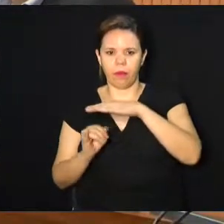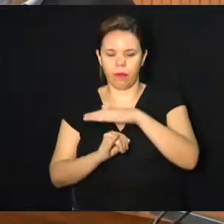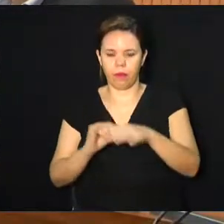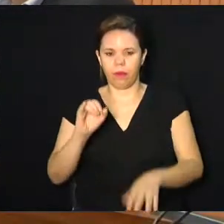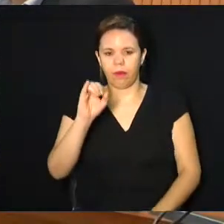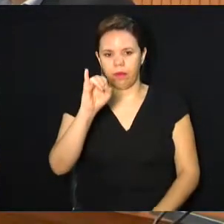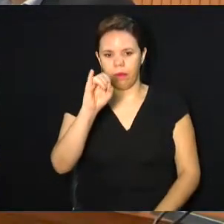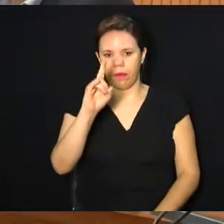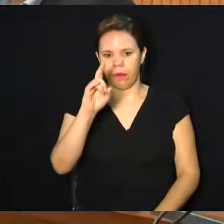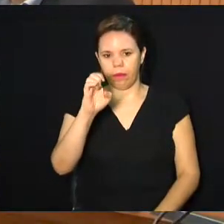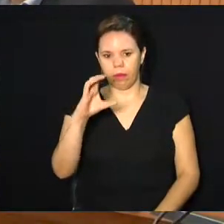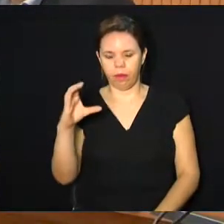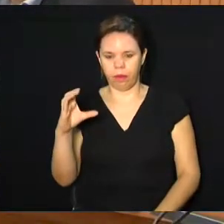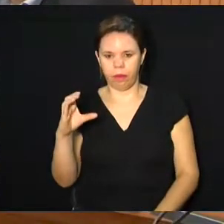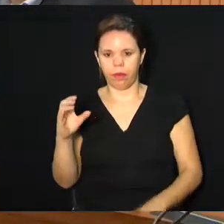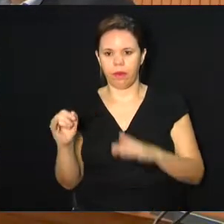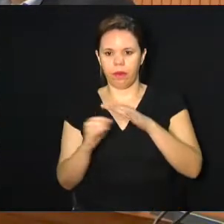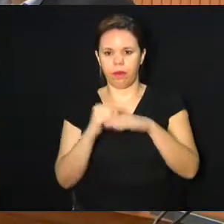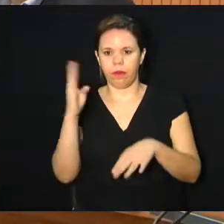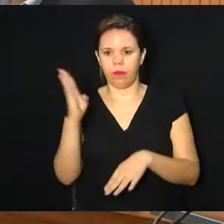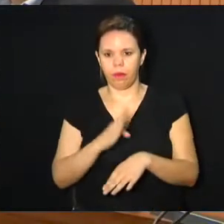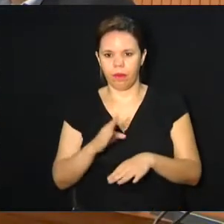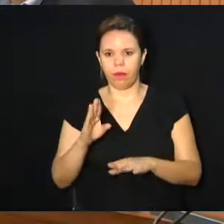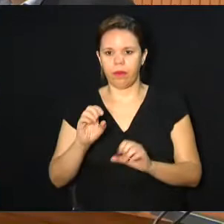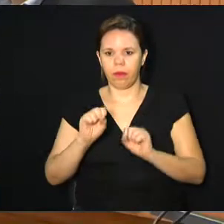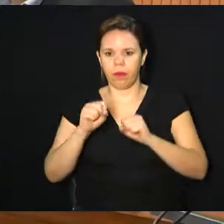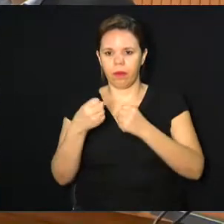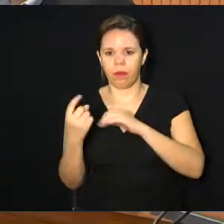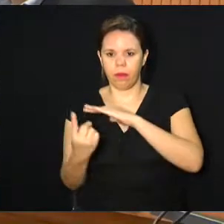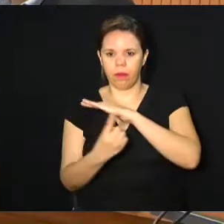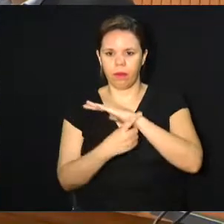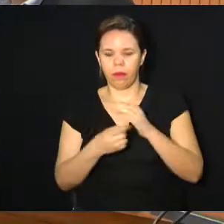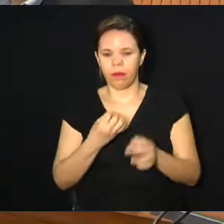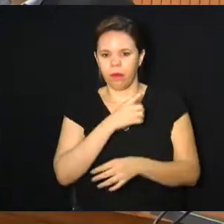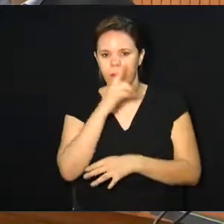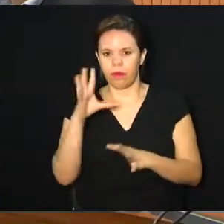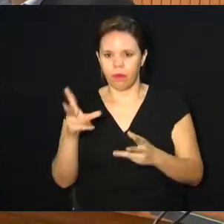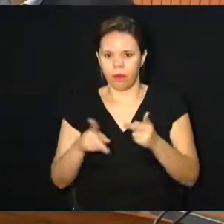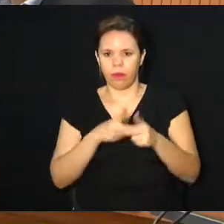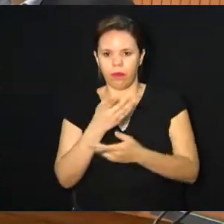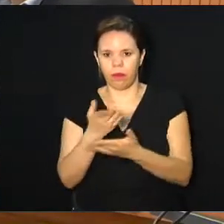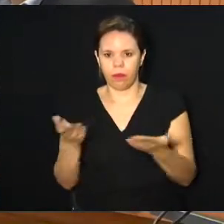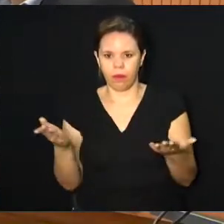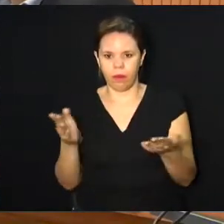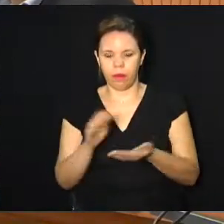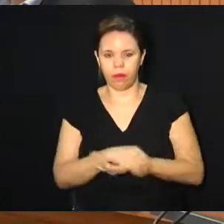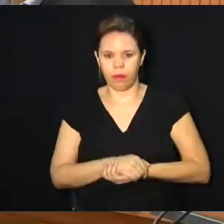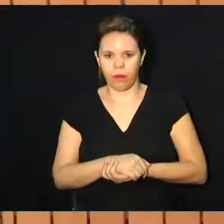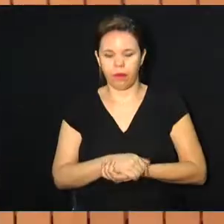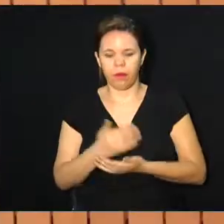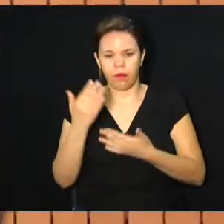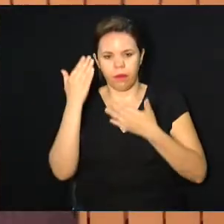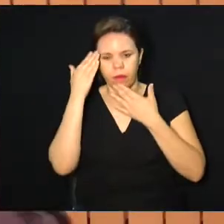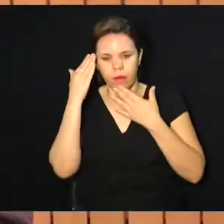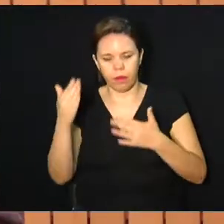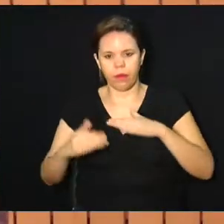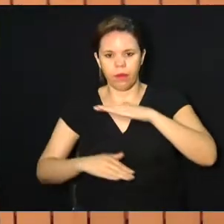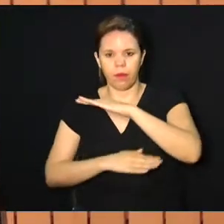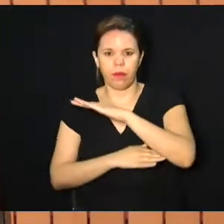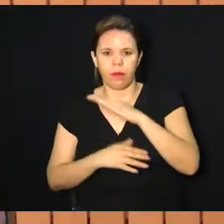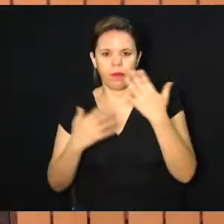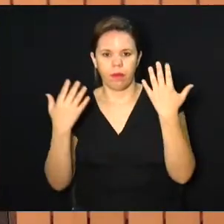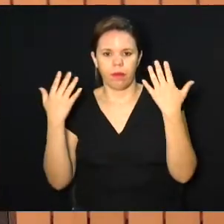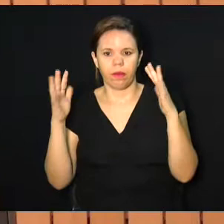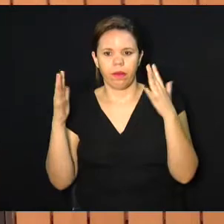de Defesa do Consumidor. Olá, bom dia, mesa, bom dia a todos. Agradecer à Câmara e parabenizar